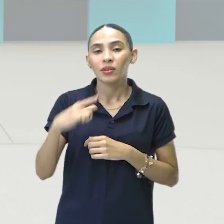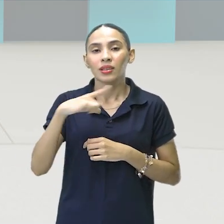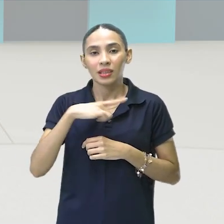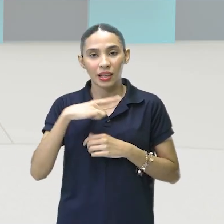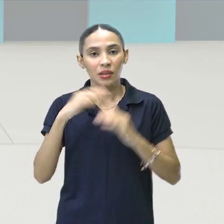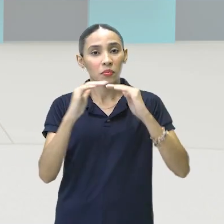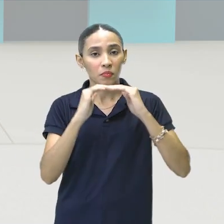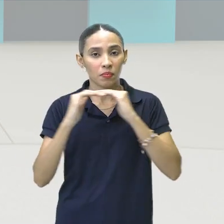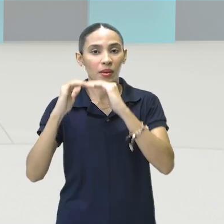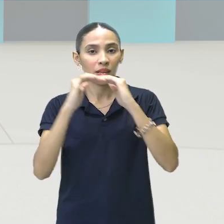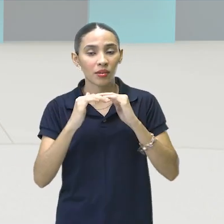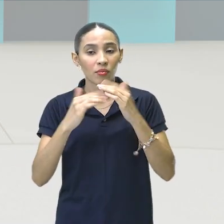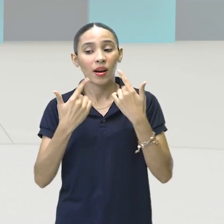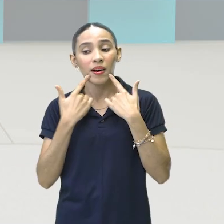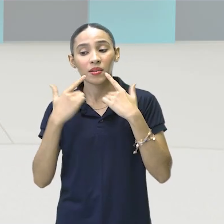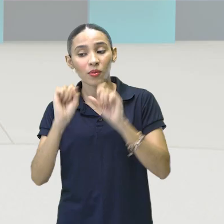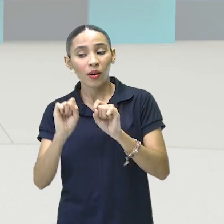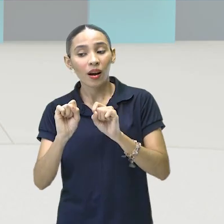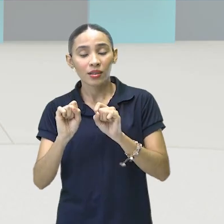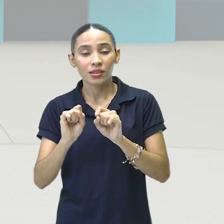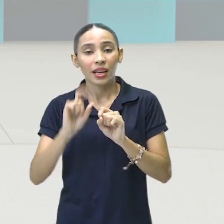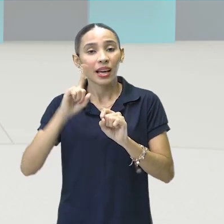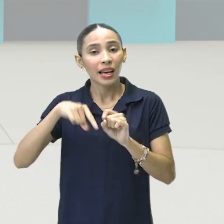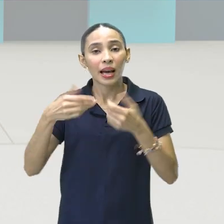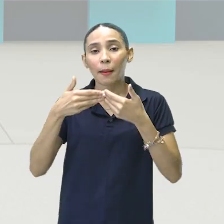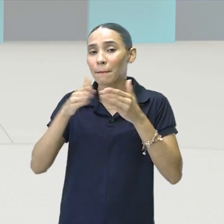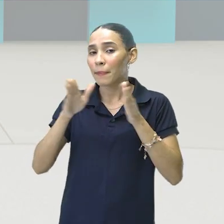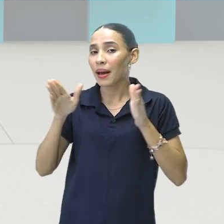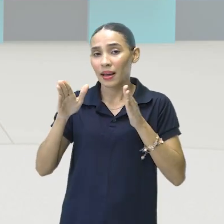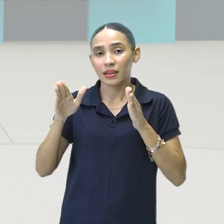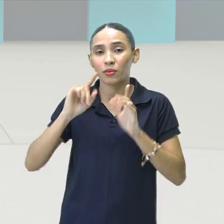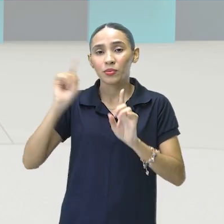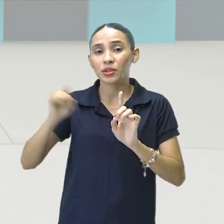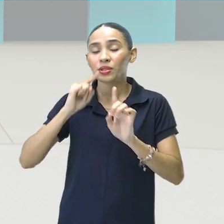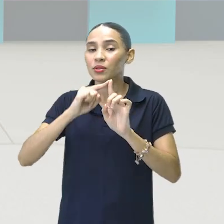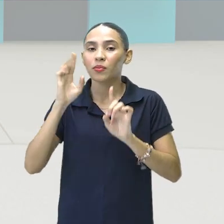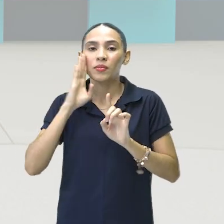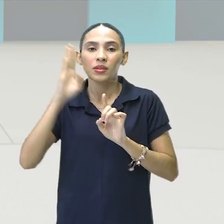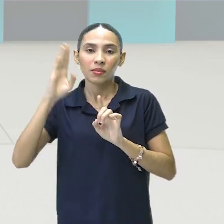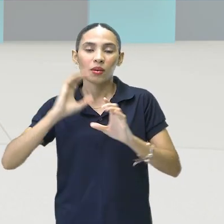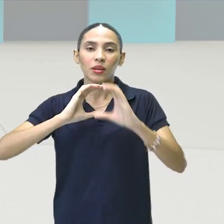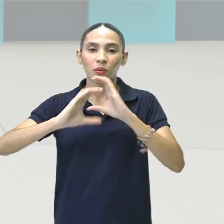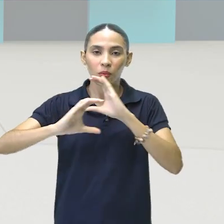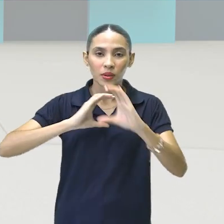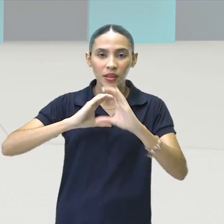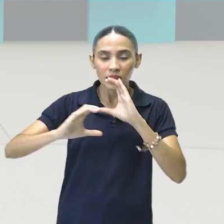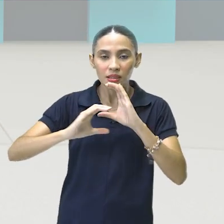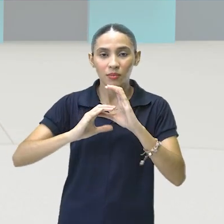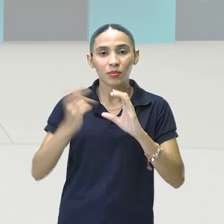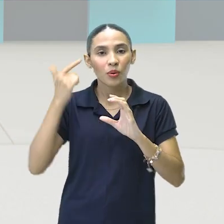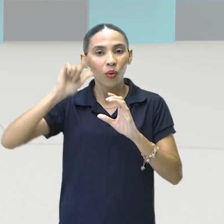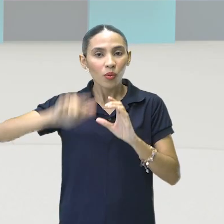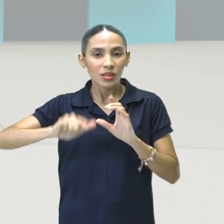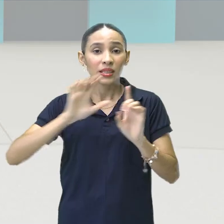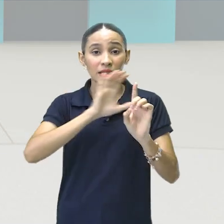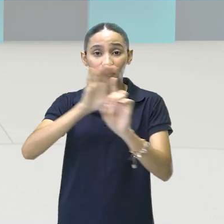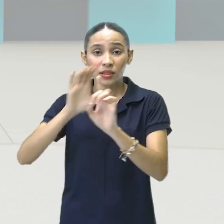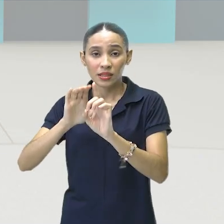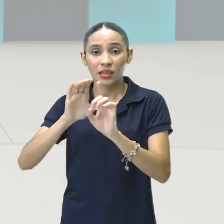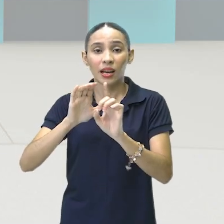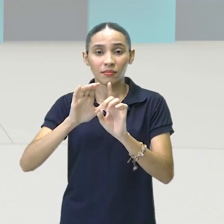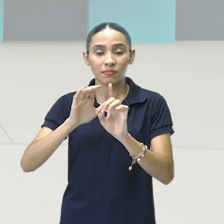tem um padrão. E a linguagem, ela é apenas o objetivo principal da comunicação de chegar até o